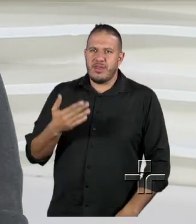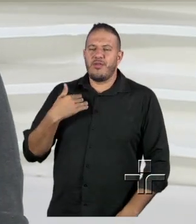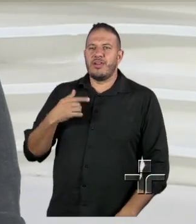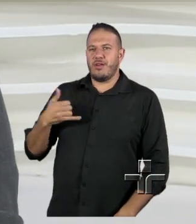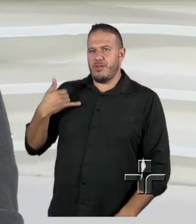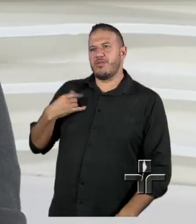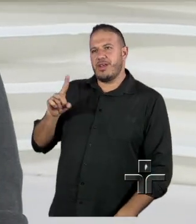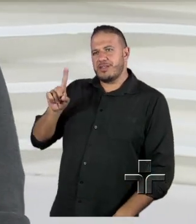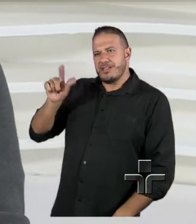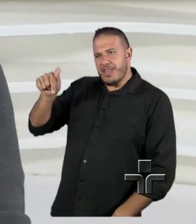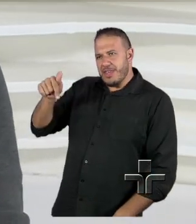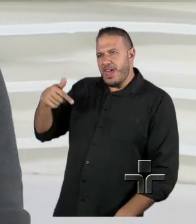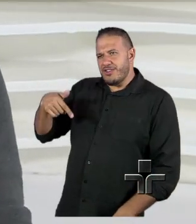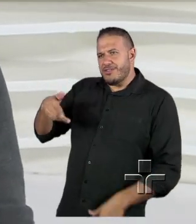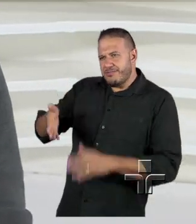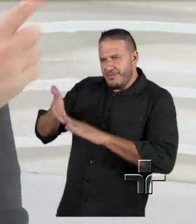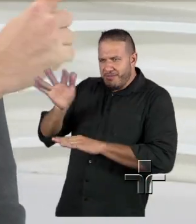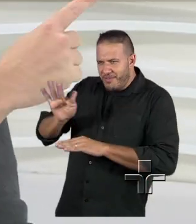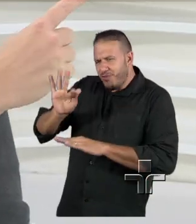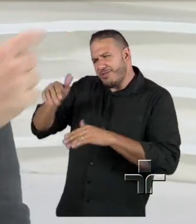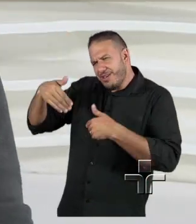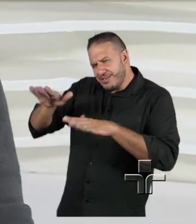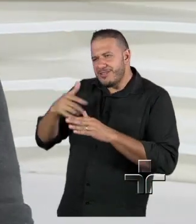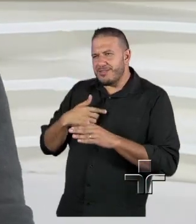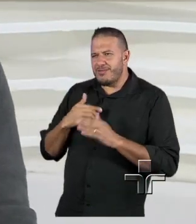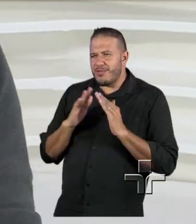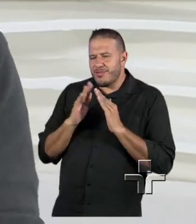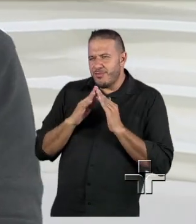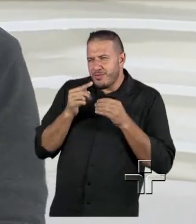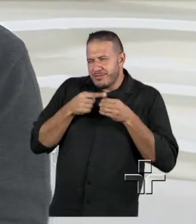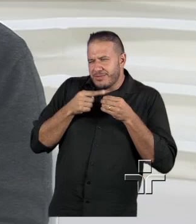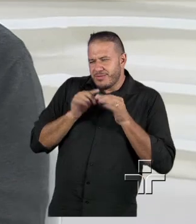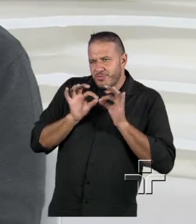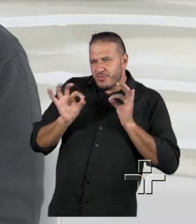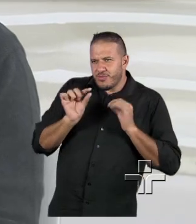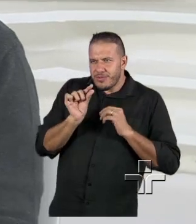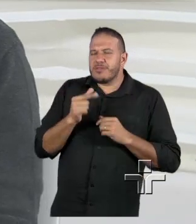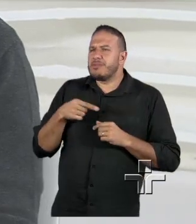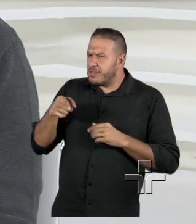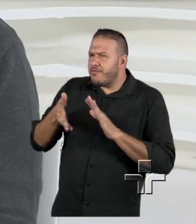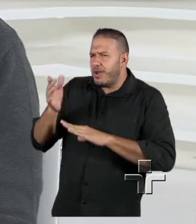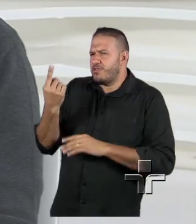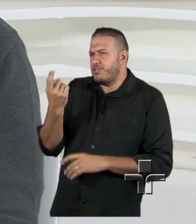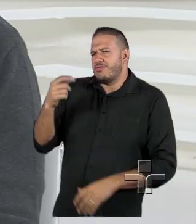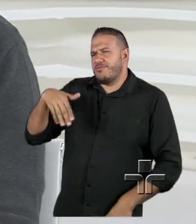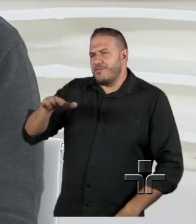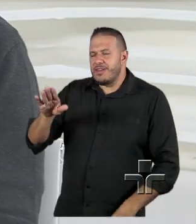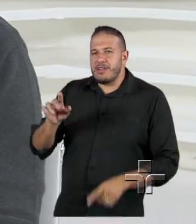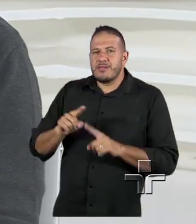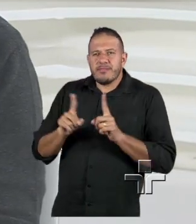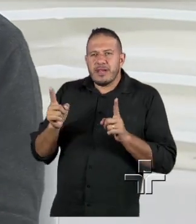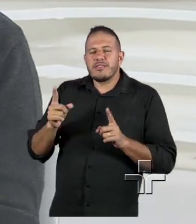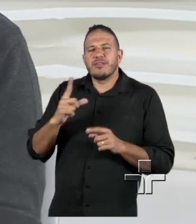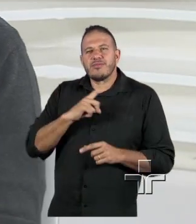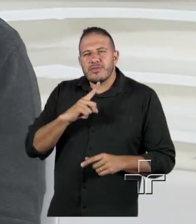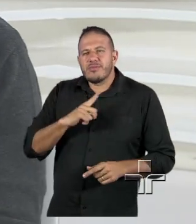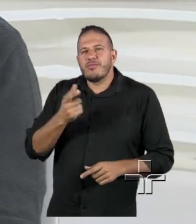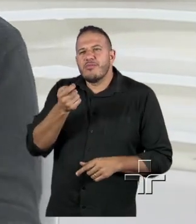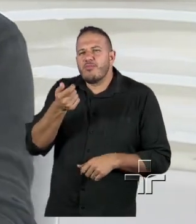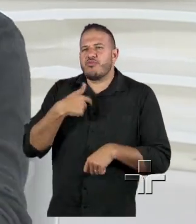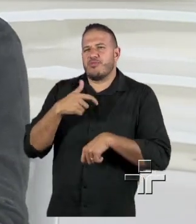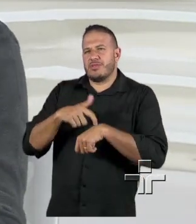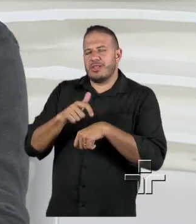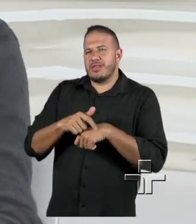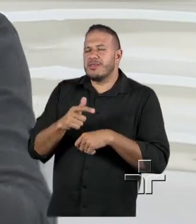faculdade, sai às 5h30 da manhã vai para a faculdade, a gente mora um pouco no interior, na Aldeia da Serra, mas eu tenho pouco tempo.